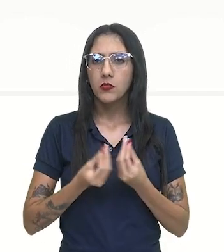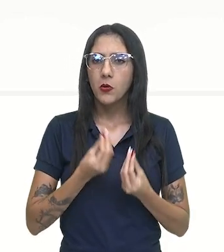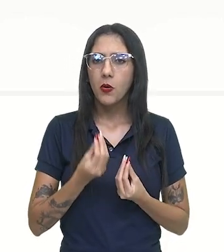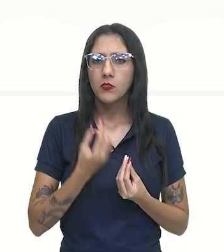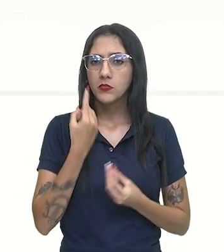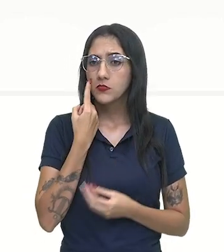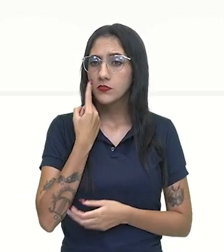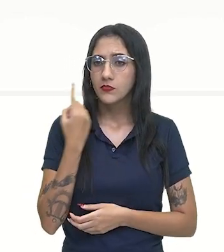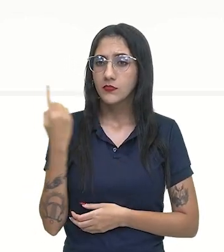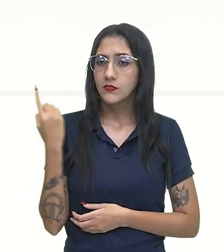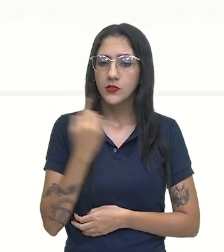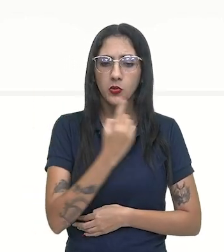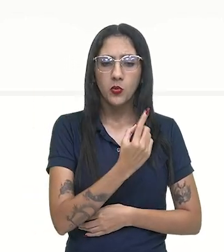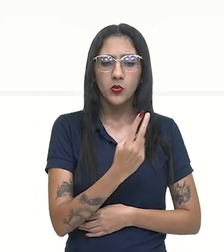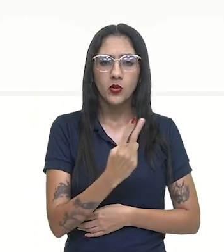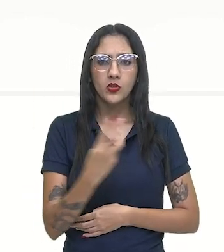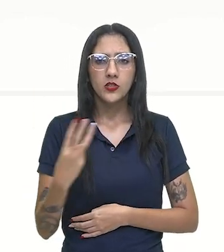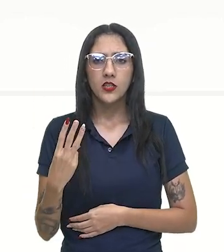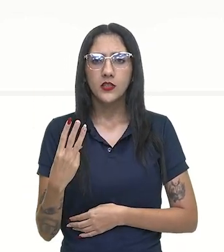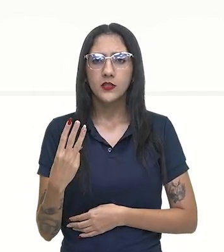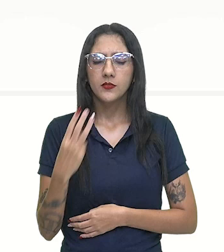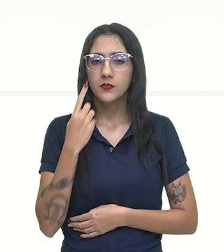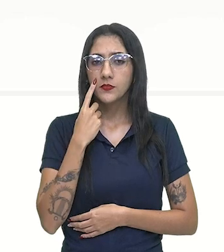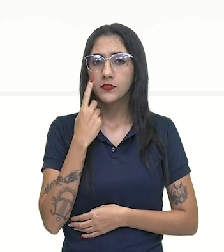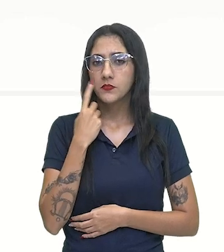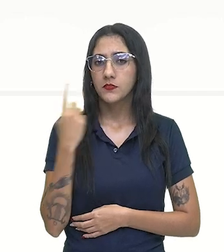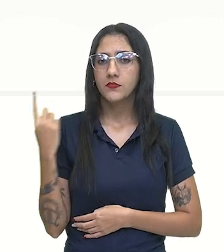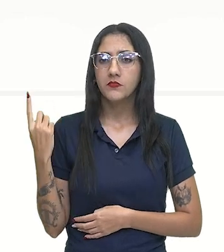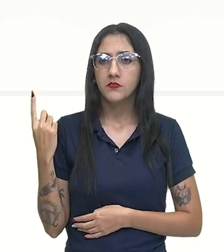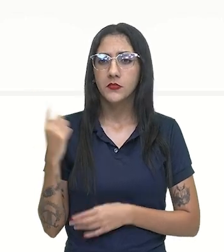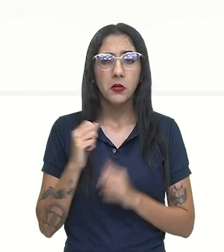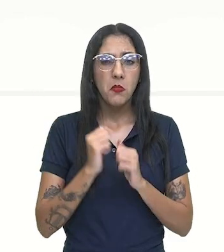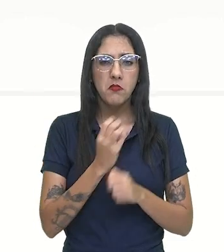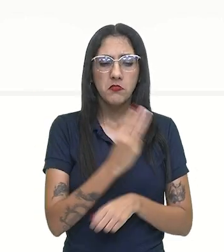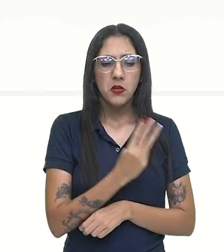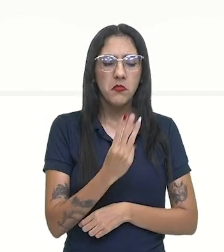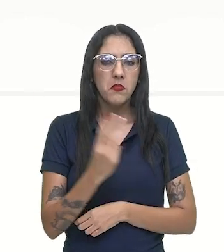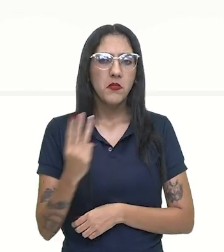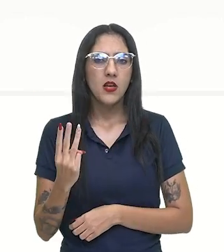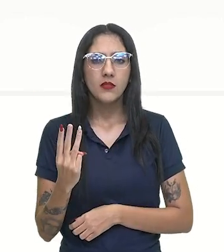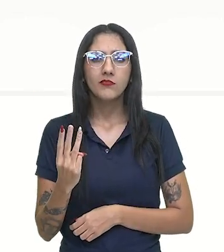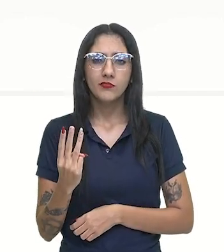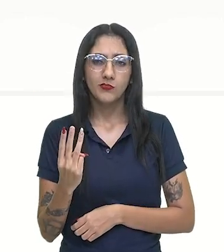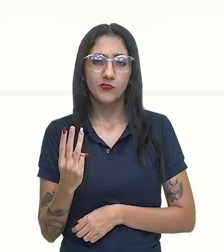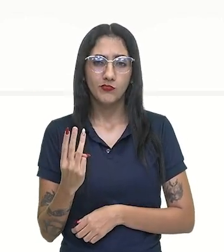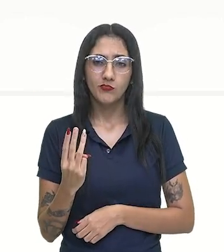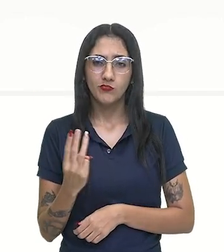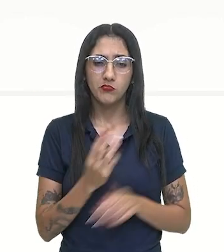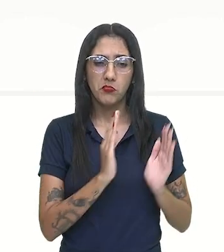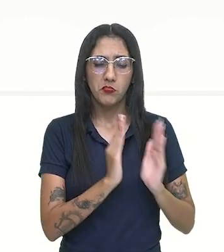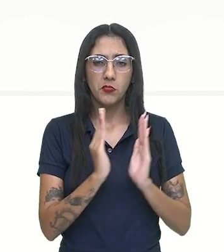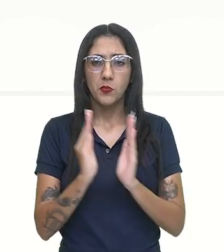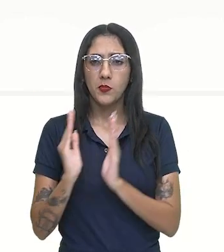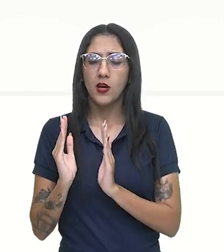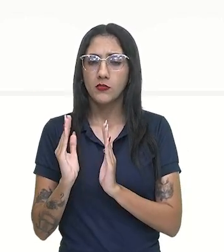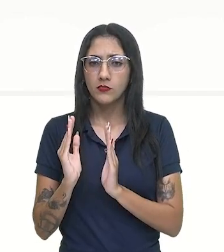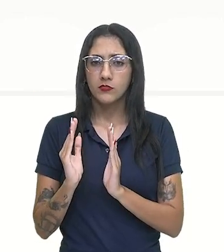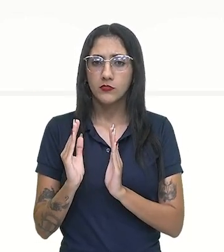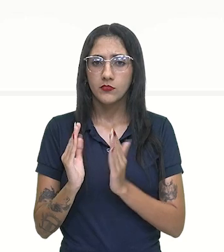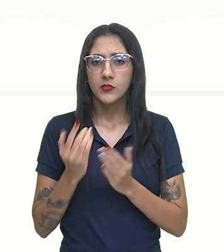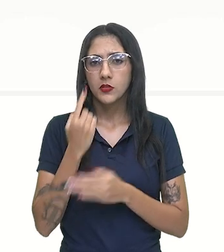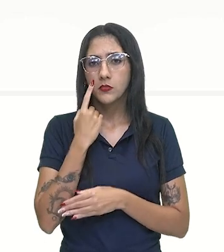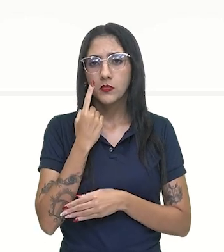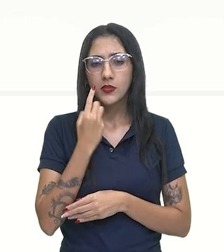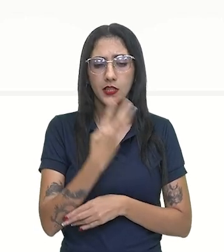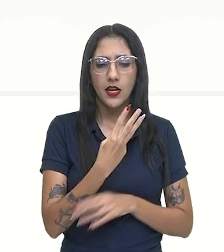São 3 números, né? 1, 2 e 3. Então, 3, 3, 3. Eu posso usar os 3 em cada posição. Seria, então, 3